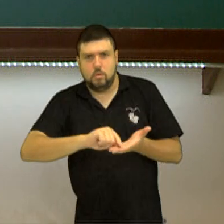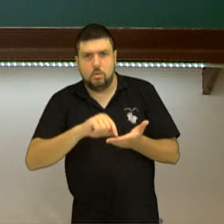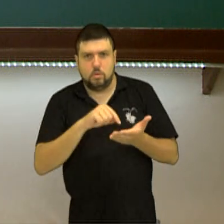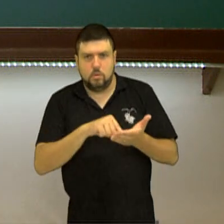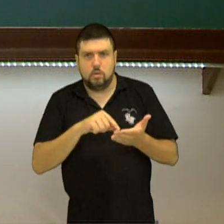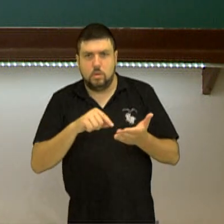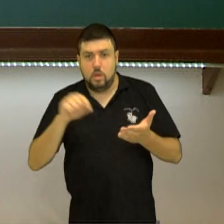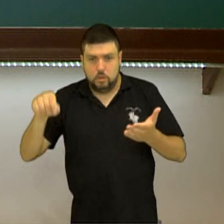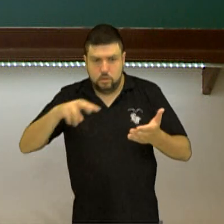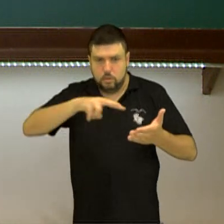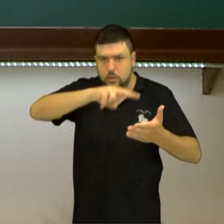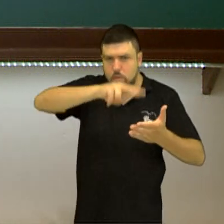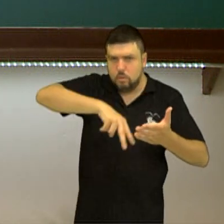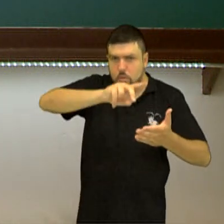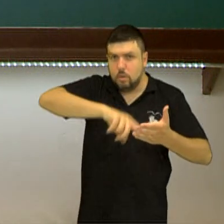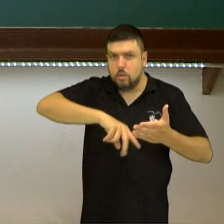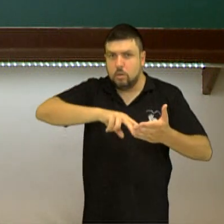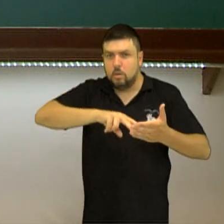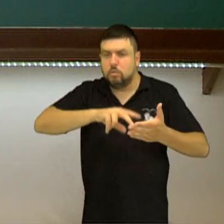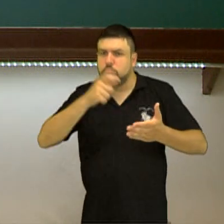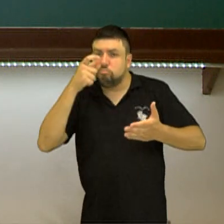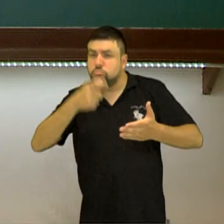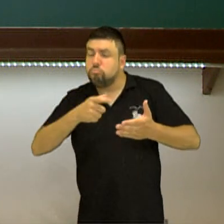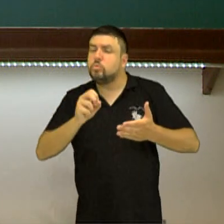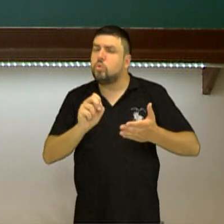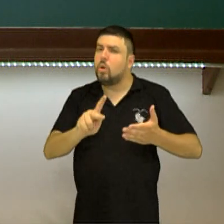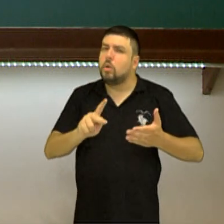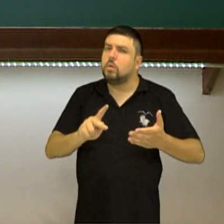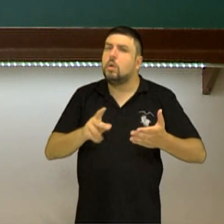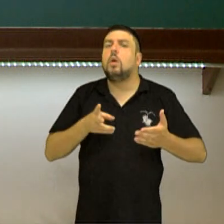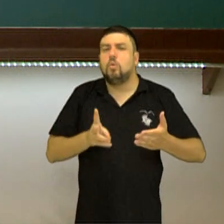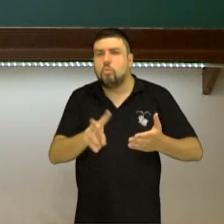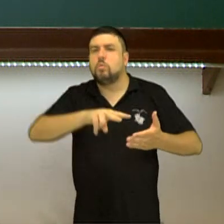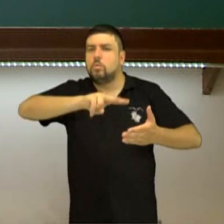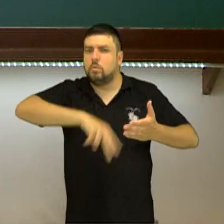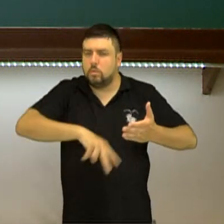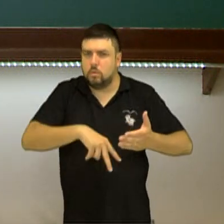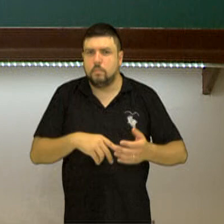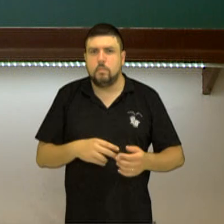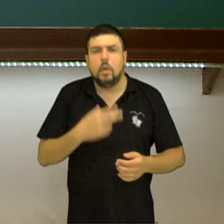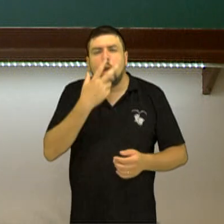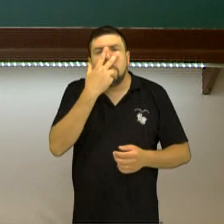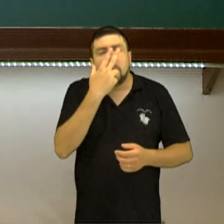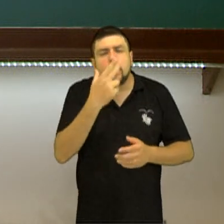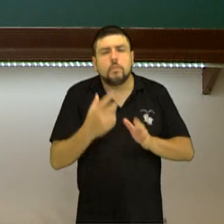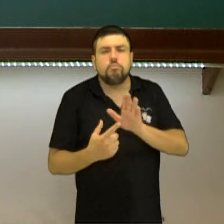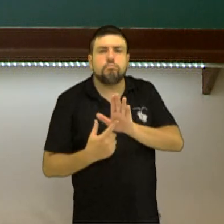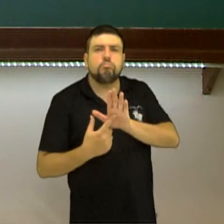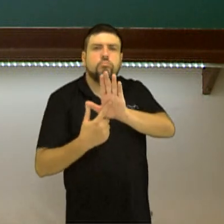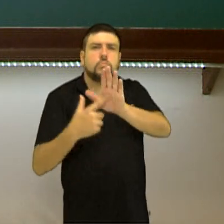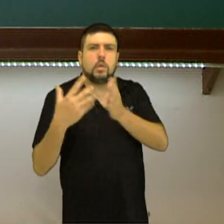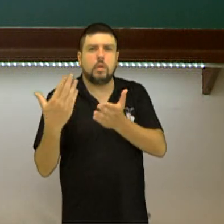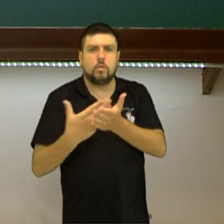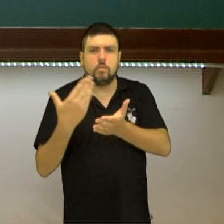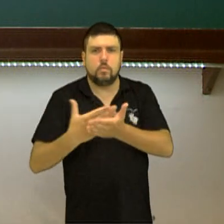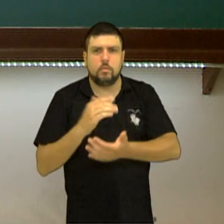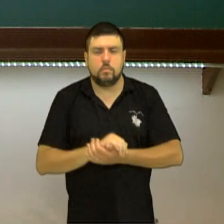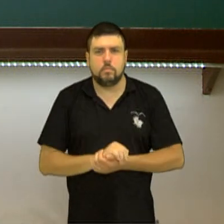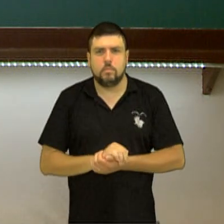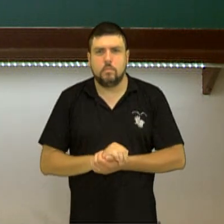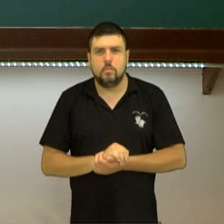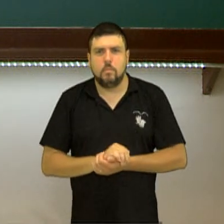né? Então a notação científica, ela apresenta uma ideia de forma mais compacta, para que você entenda rapidamente aquela ideia.